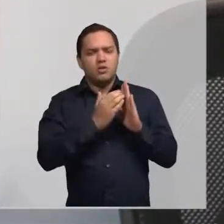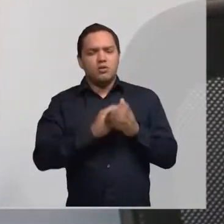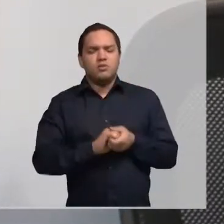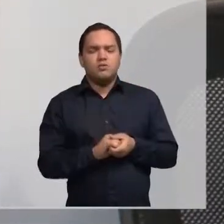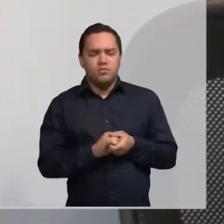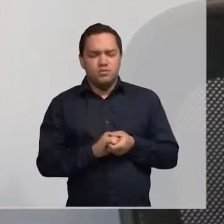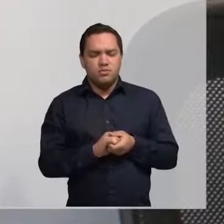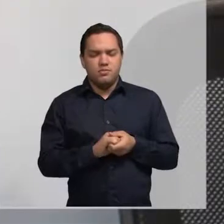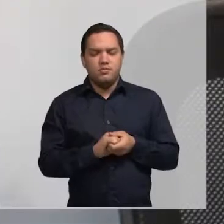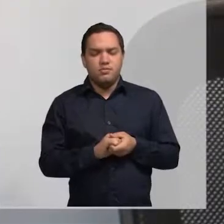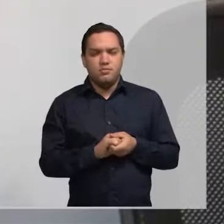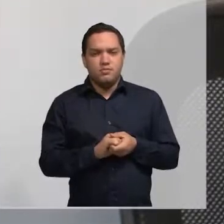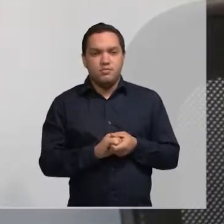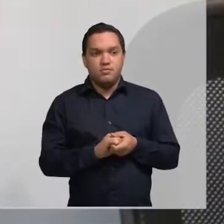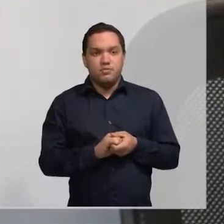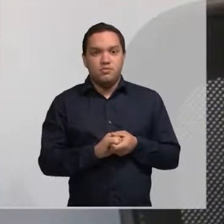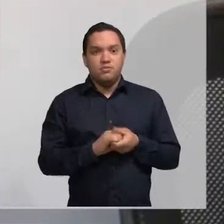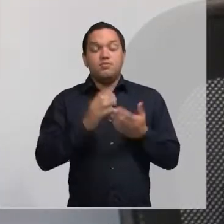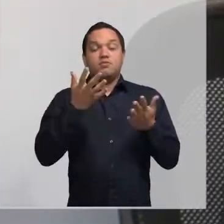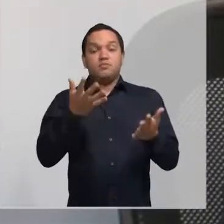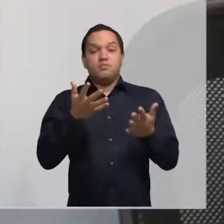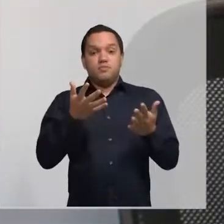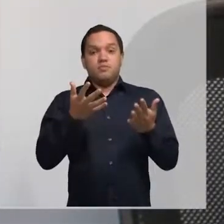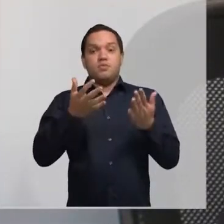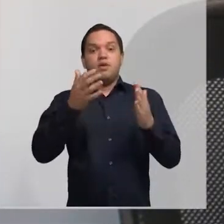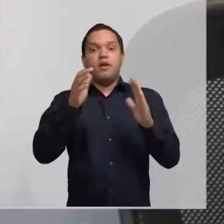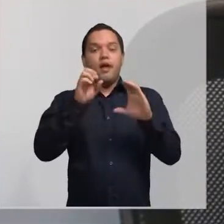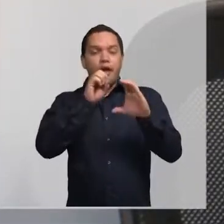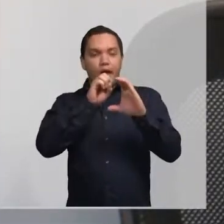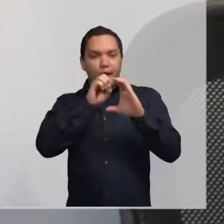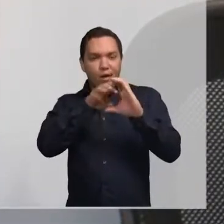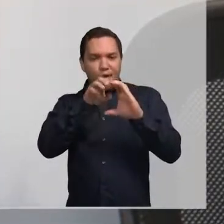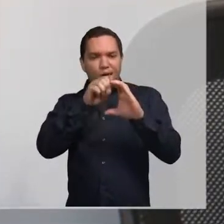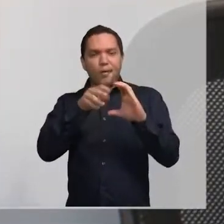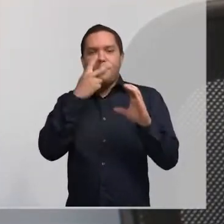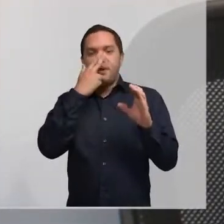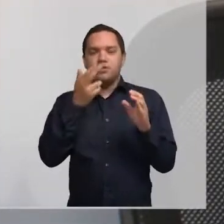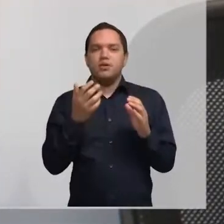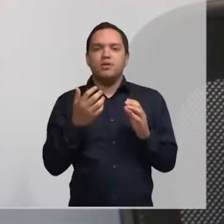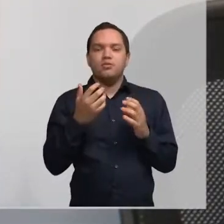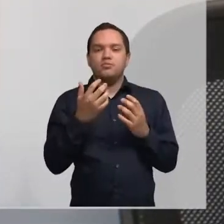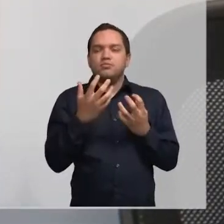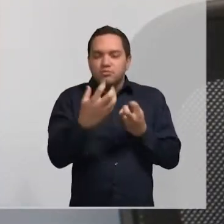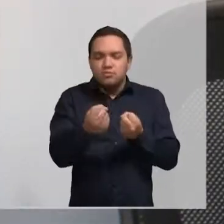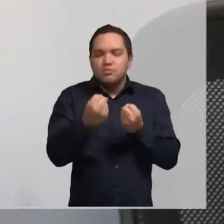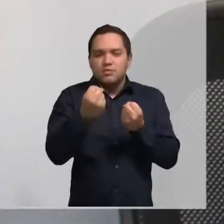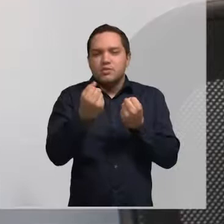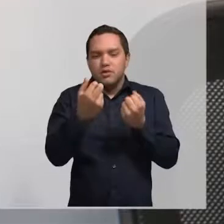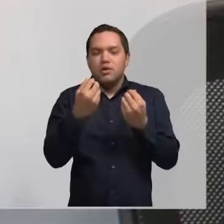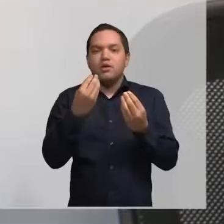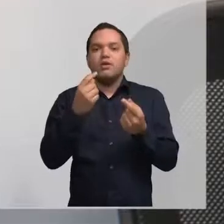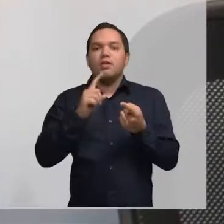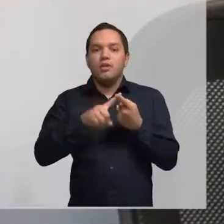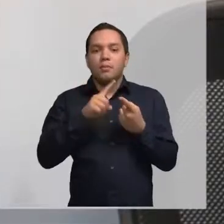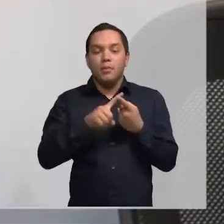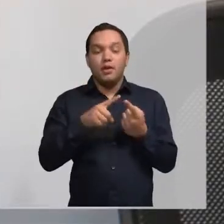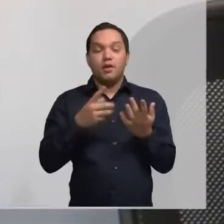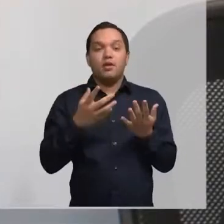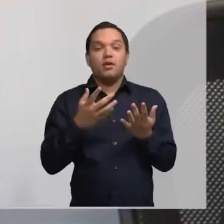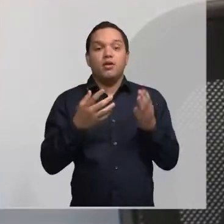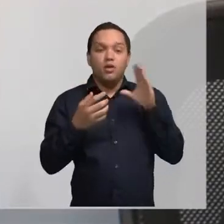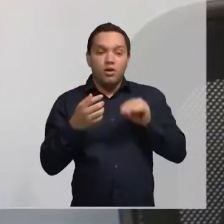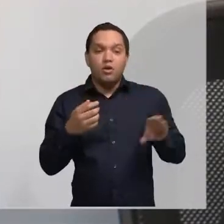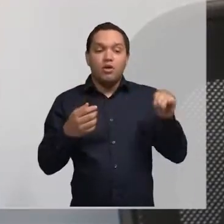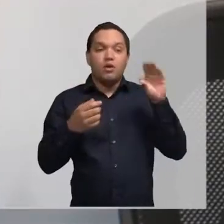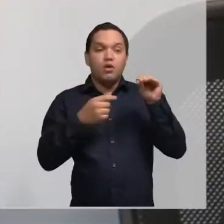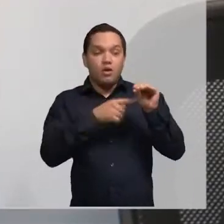Tenta acompanhar a pauta da Rede Globo e não invertê-la. E o mais importante, querendo ou não, o Ciro é um